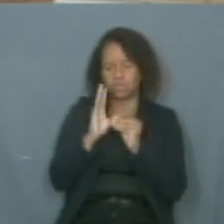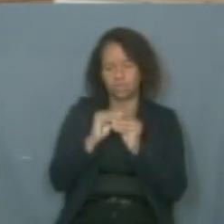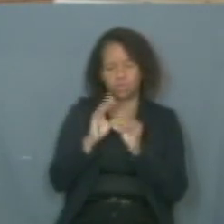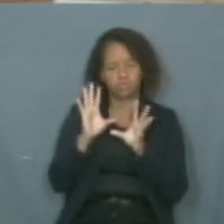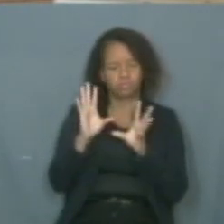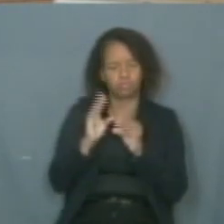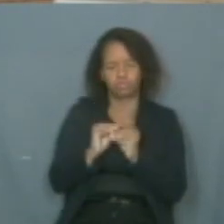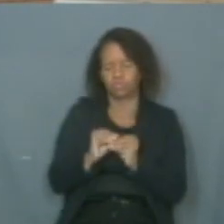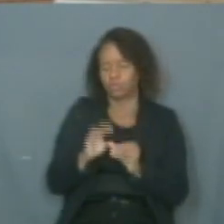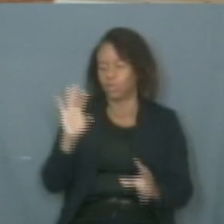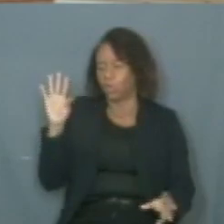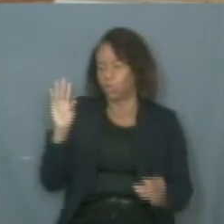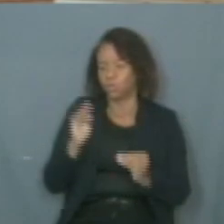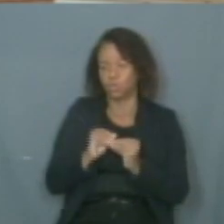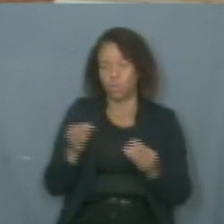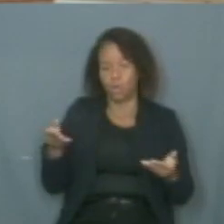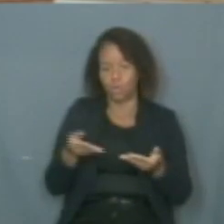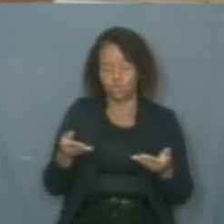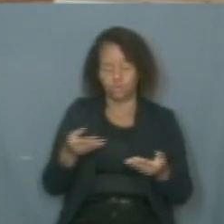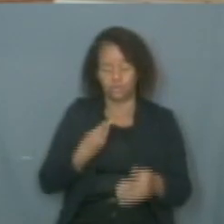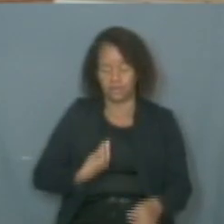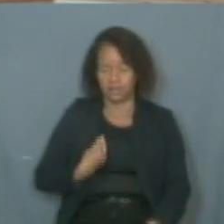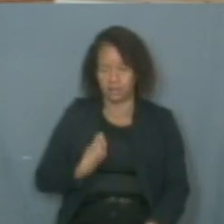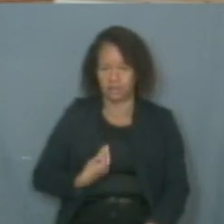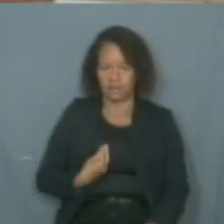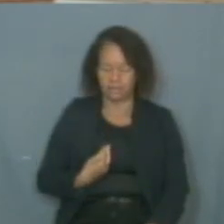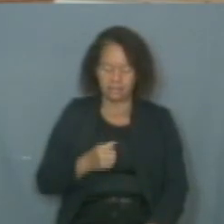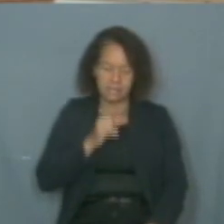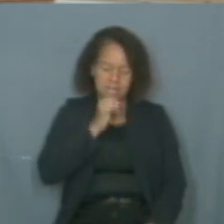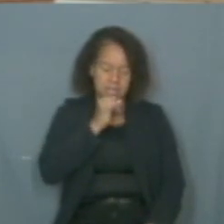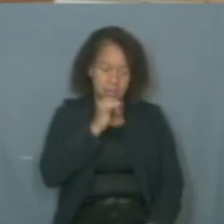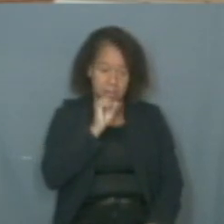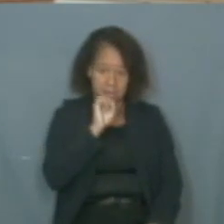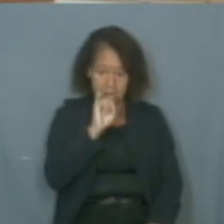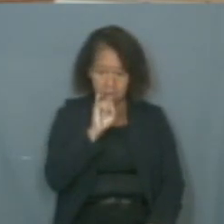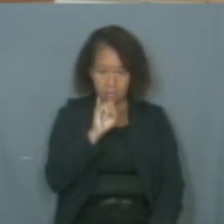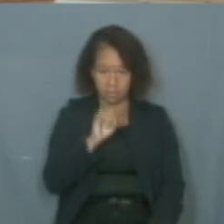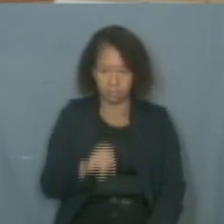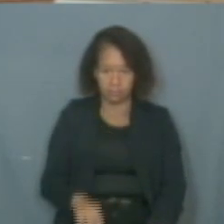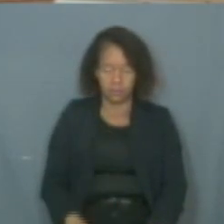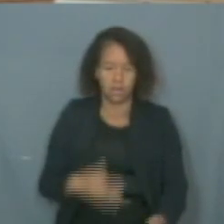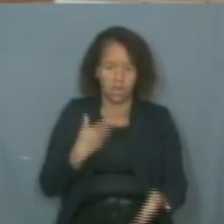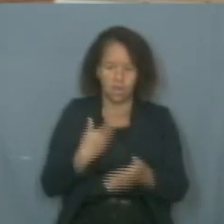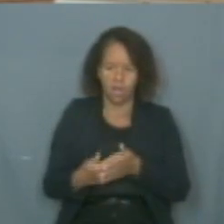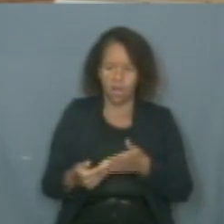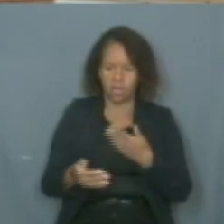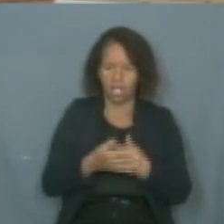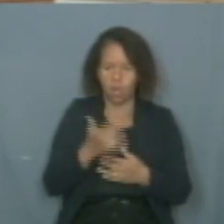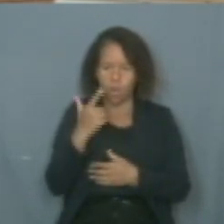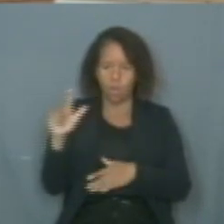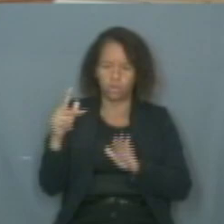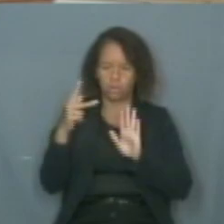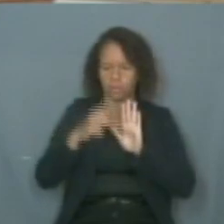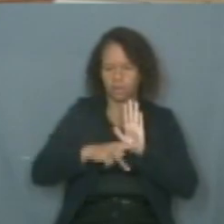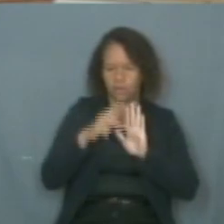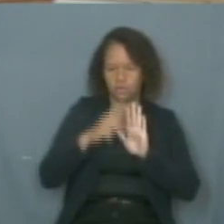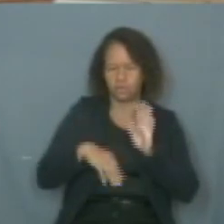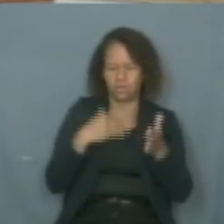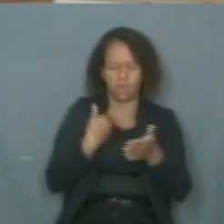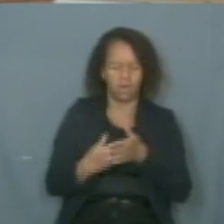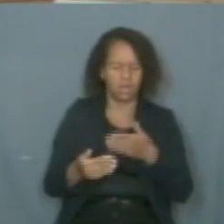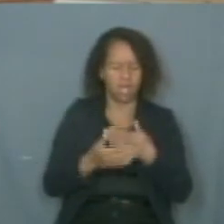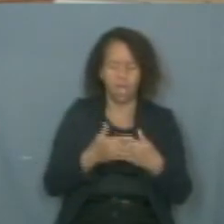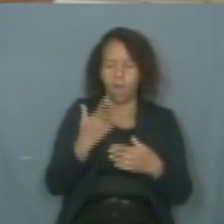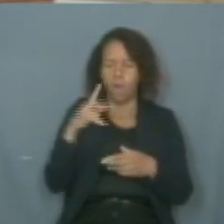aqui. Eu tenho uma pergunta aqui. Se fosse, vereadores, qualquer outro projeto, sobre qualquer